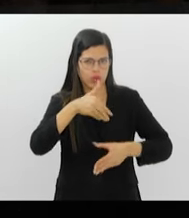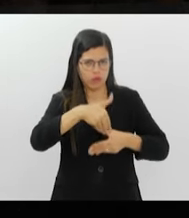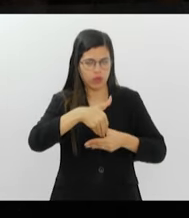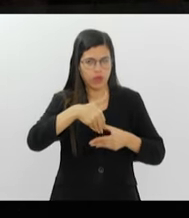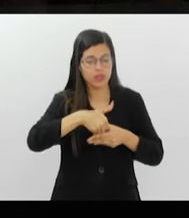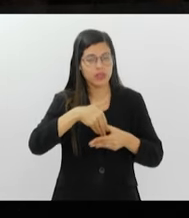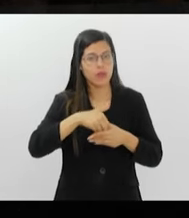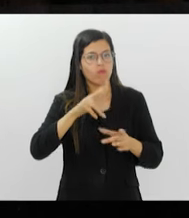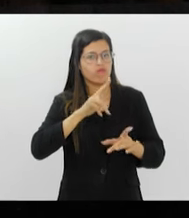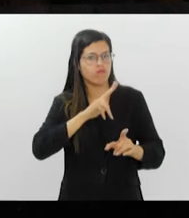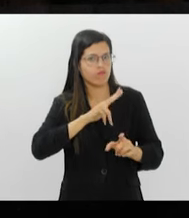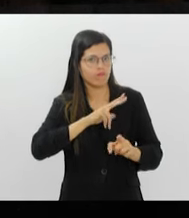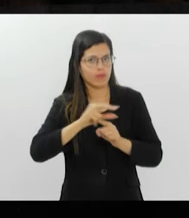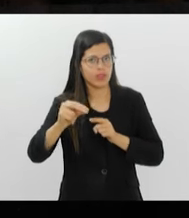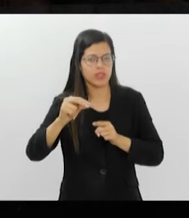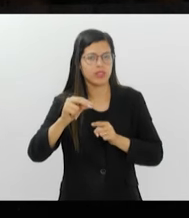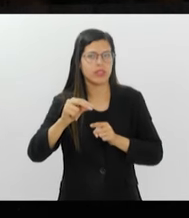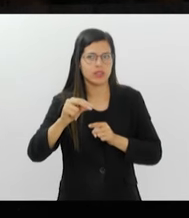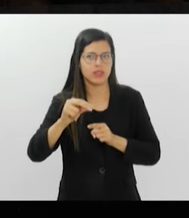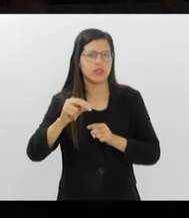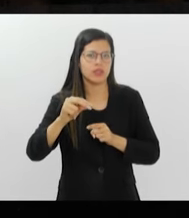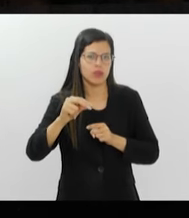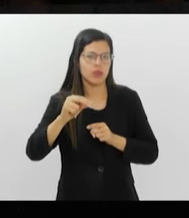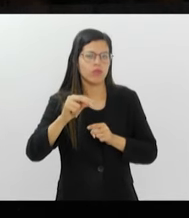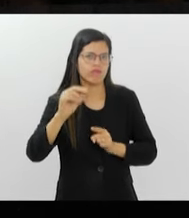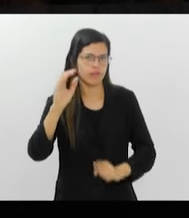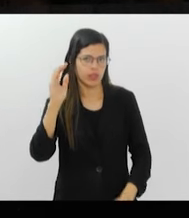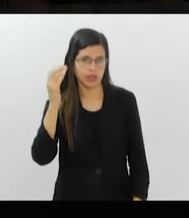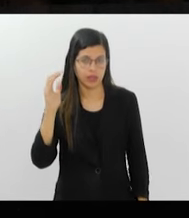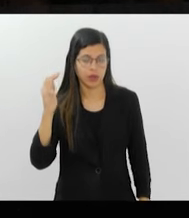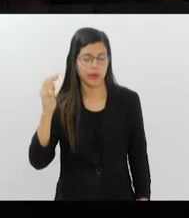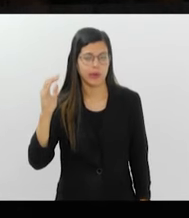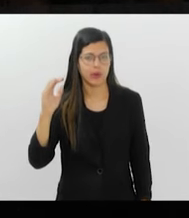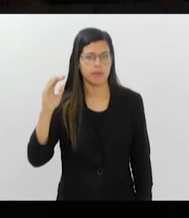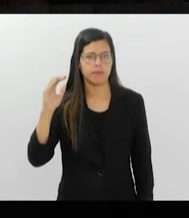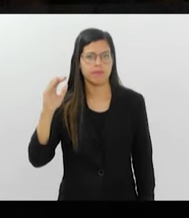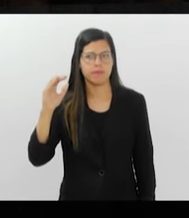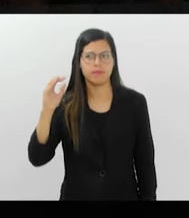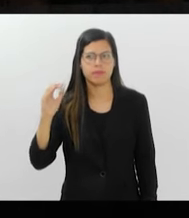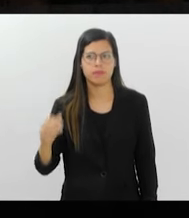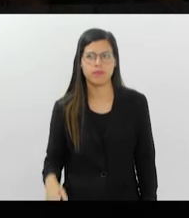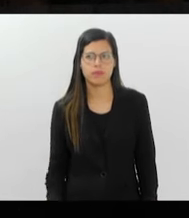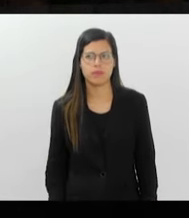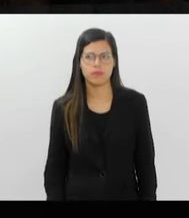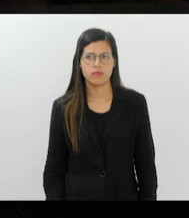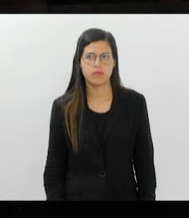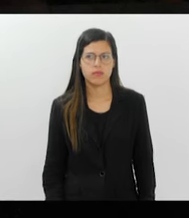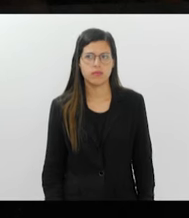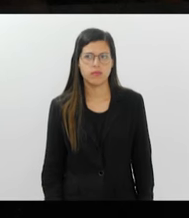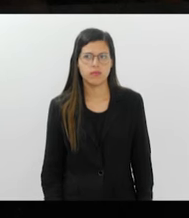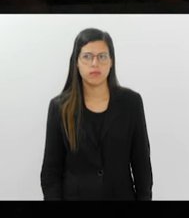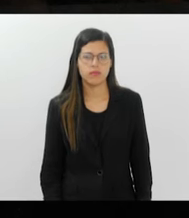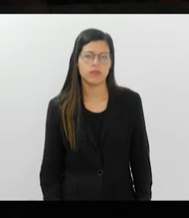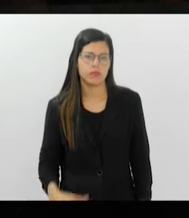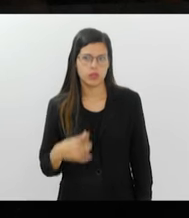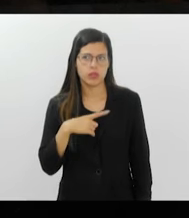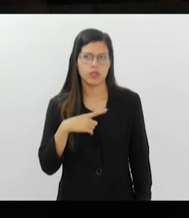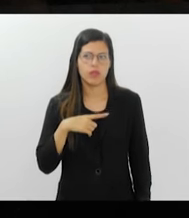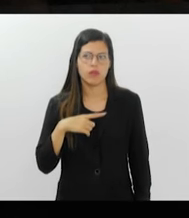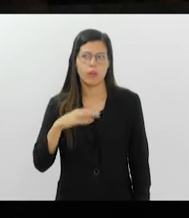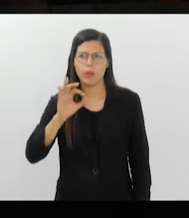venceu as eleições em Niterói, na ordem de grandeza, numa proporção